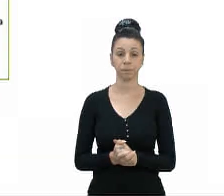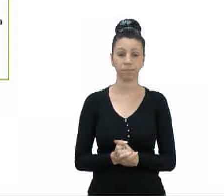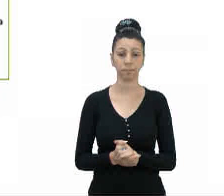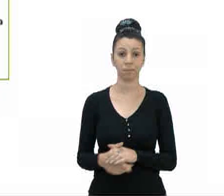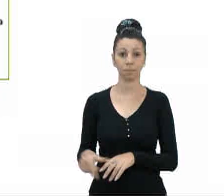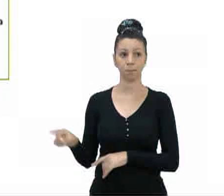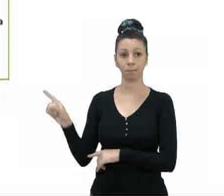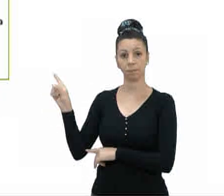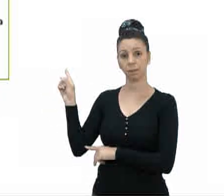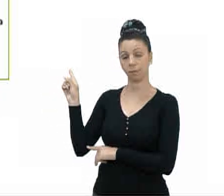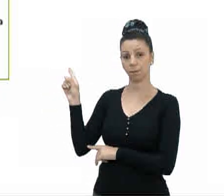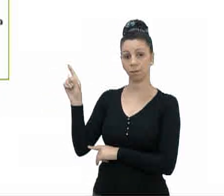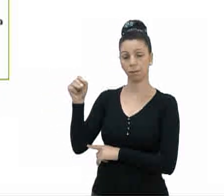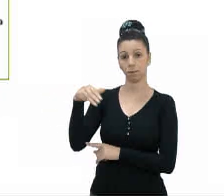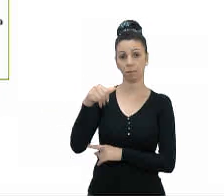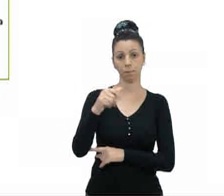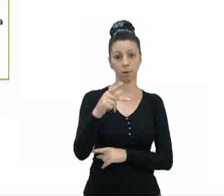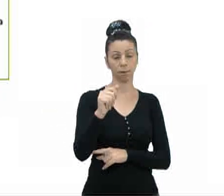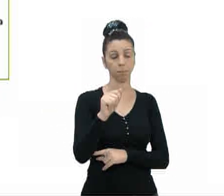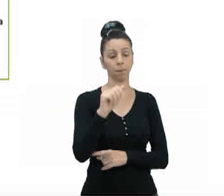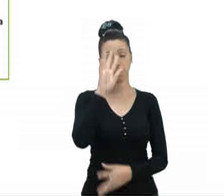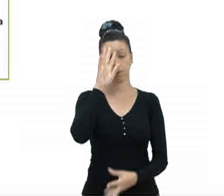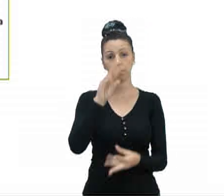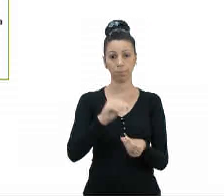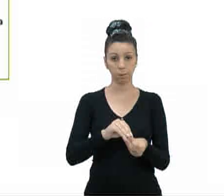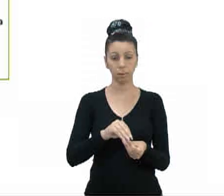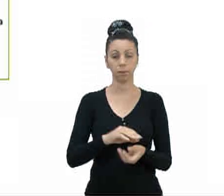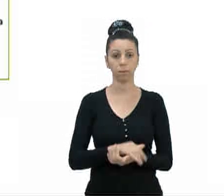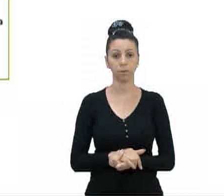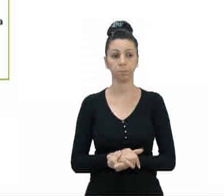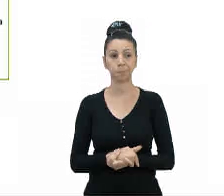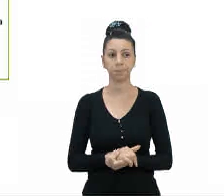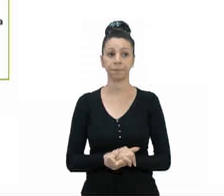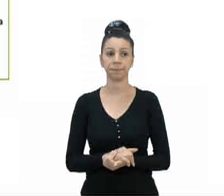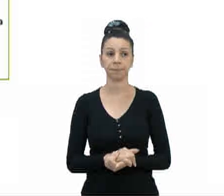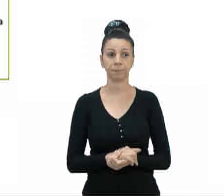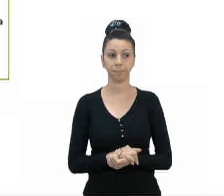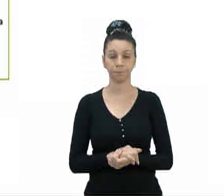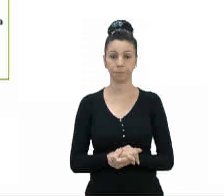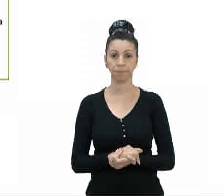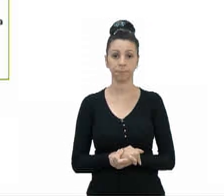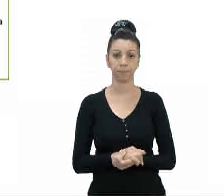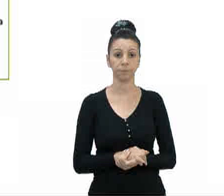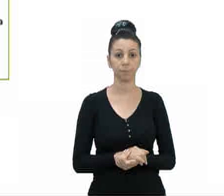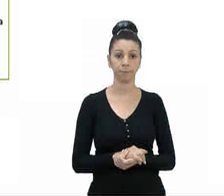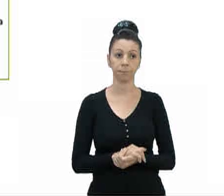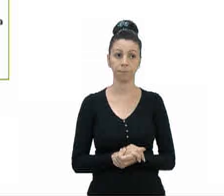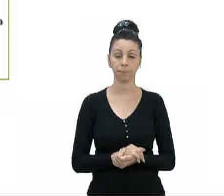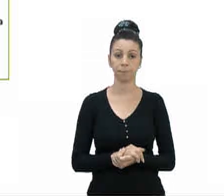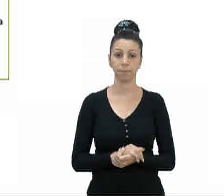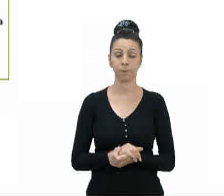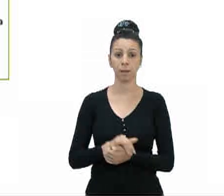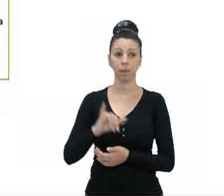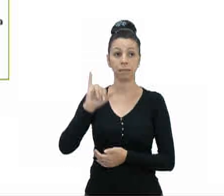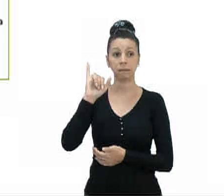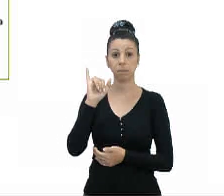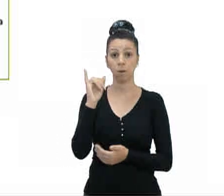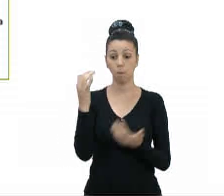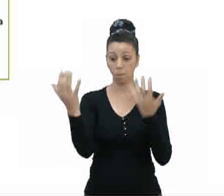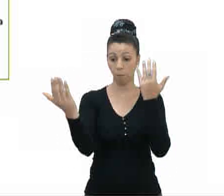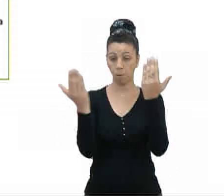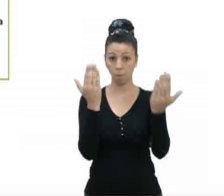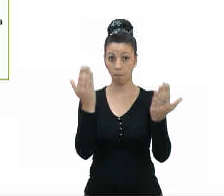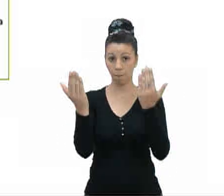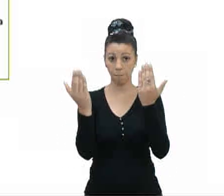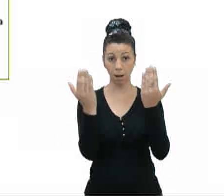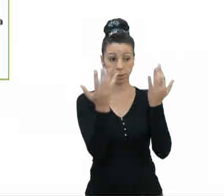aqui para a gente ilustrar isso que nós estamos falando. Então, nós temos ali, vejam que se eu comparar clima e